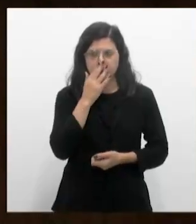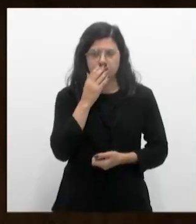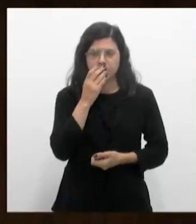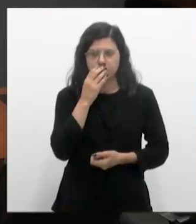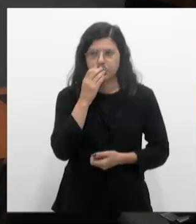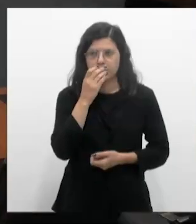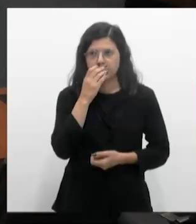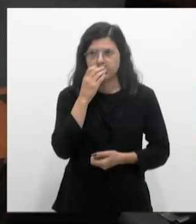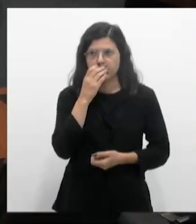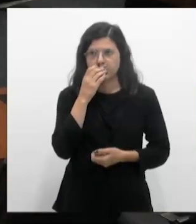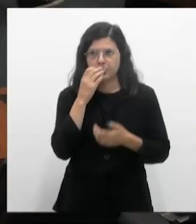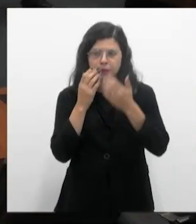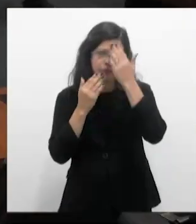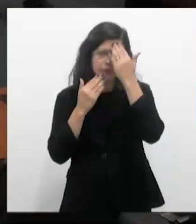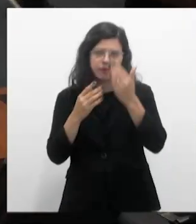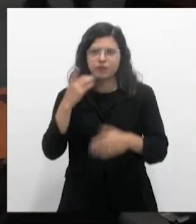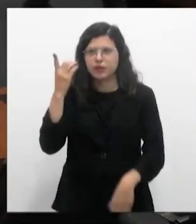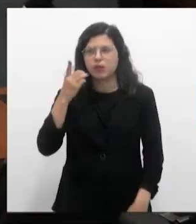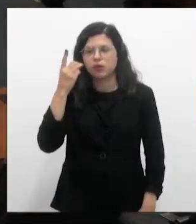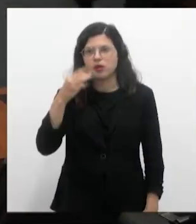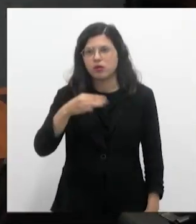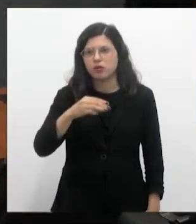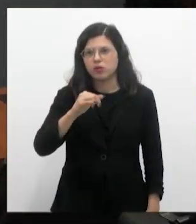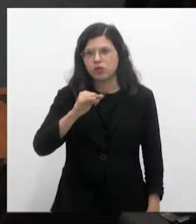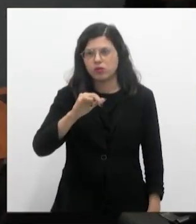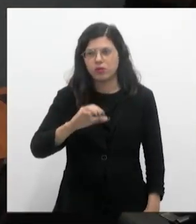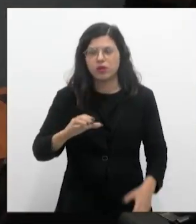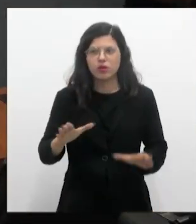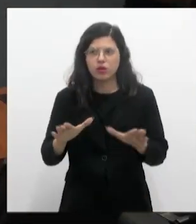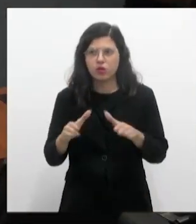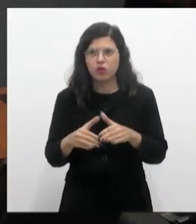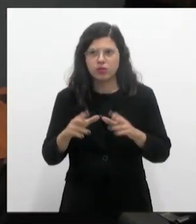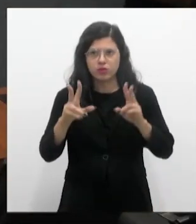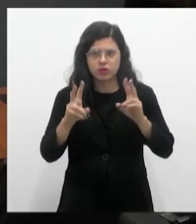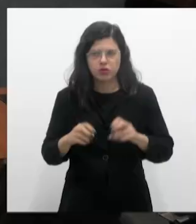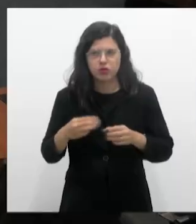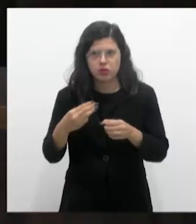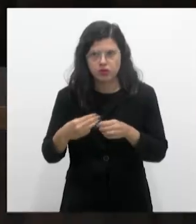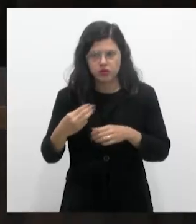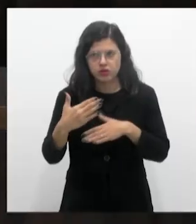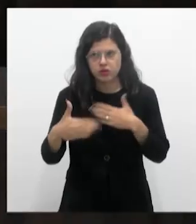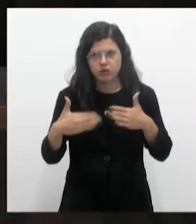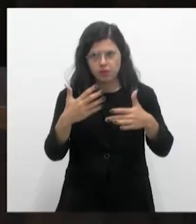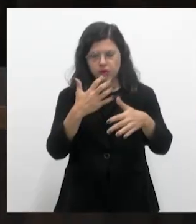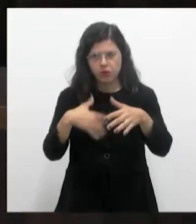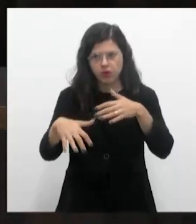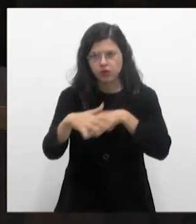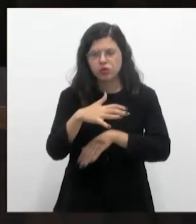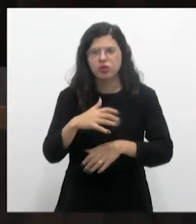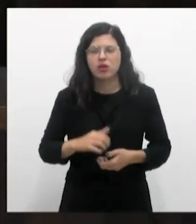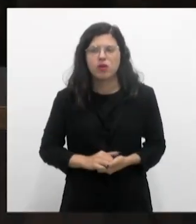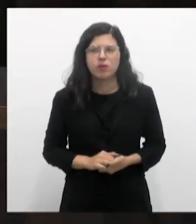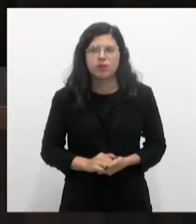Obrigado, deputado Carlos Mink. Pela Comissão de Assuntos Municipais e Desenvolvimento Regional,